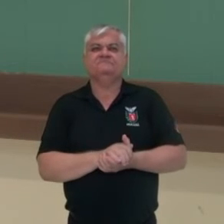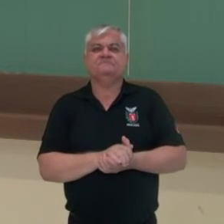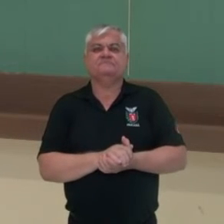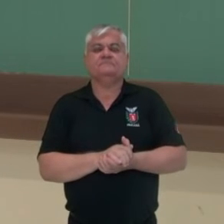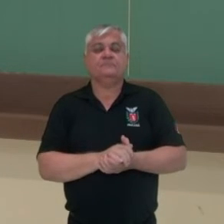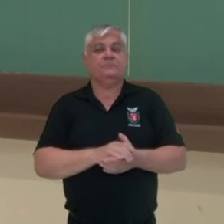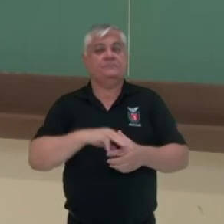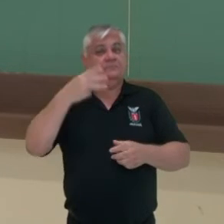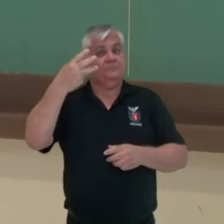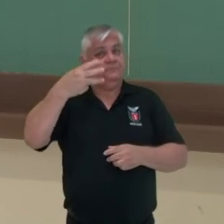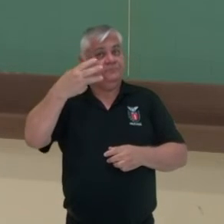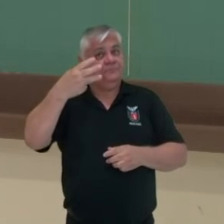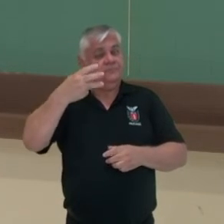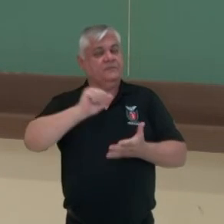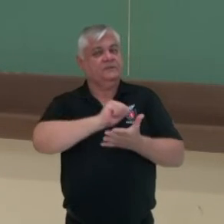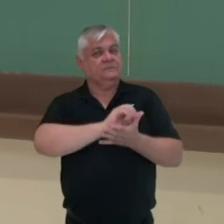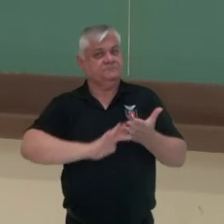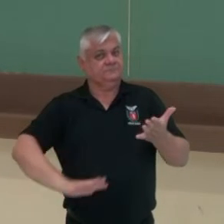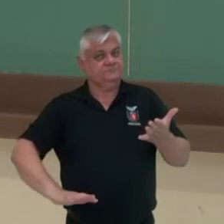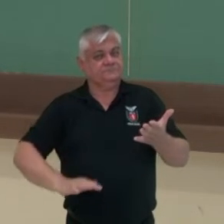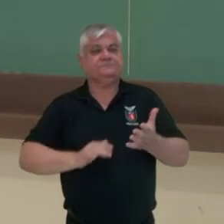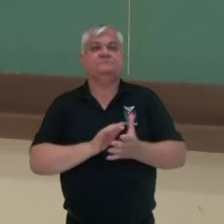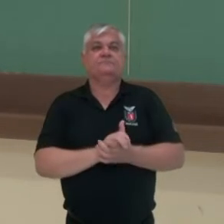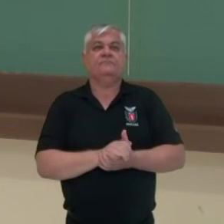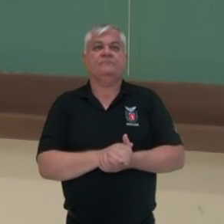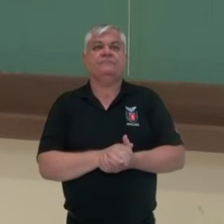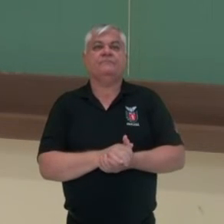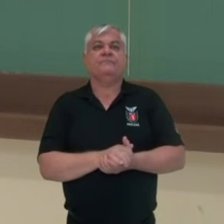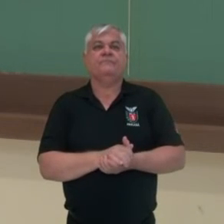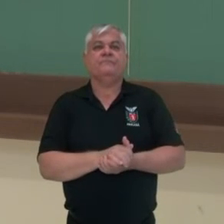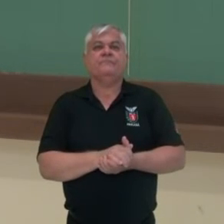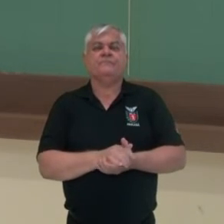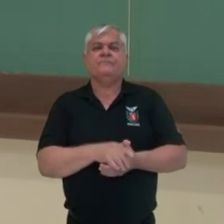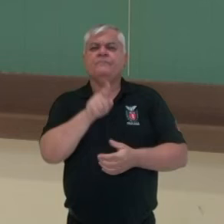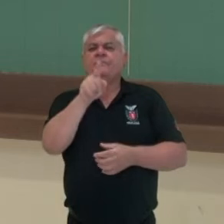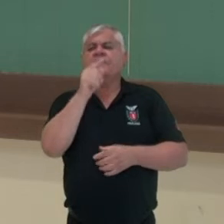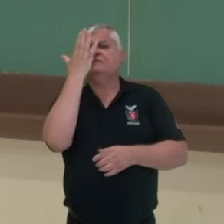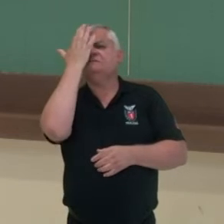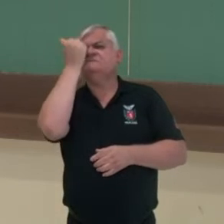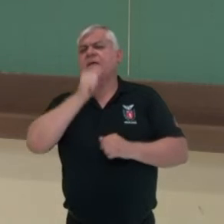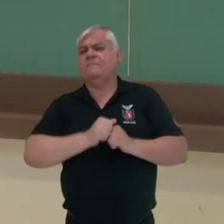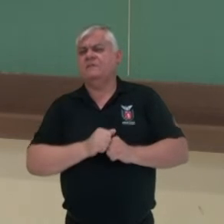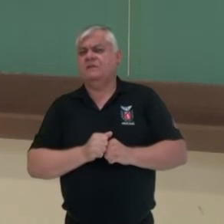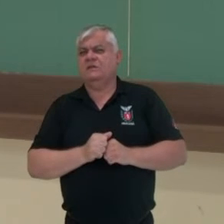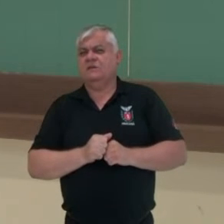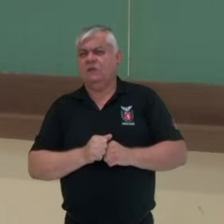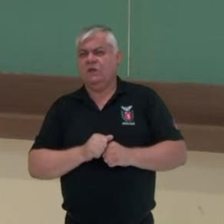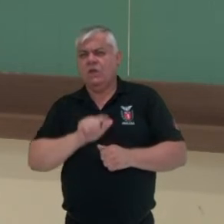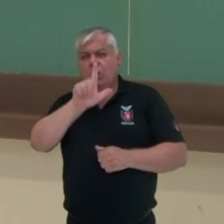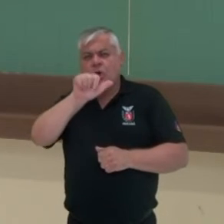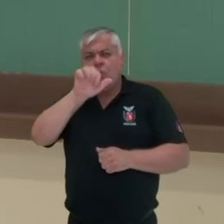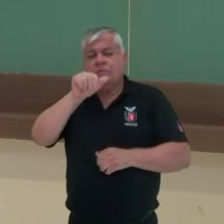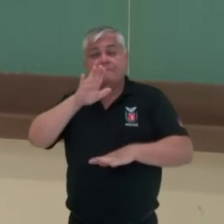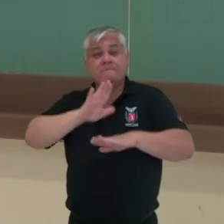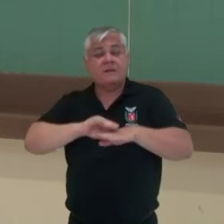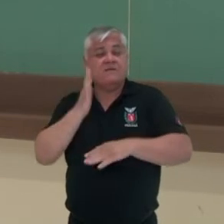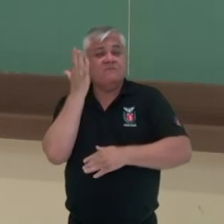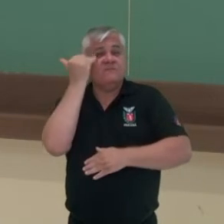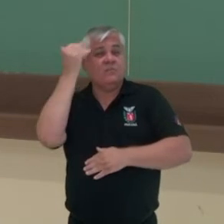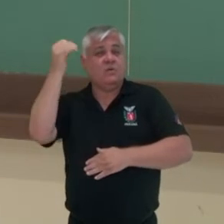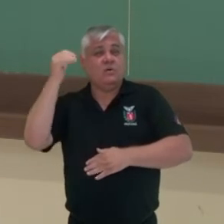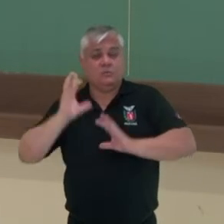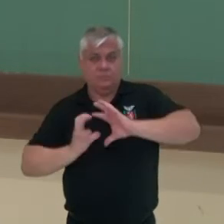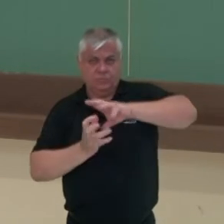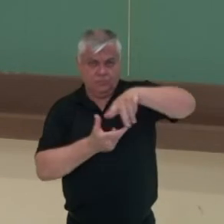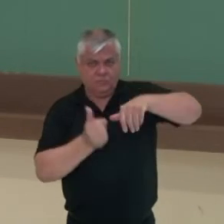E o nosso terceiro e último exercício. Você sabe quais são as lutas mais praticadas no mundo? Reflita